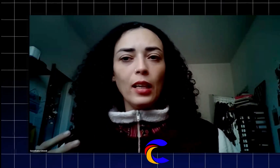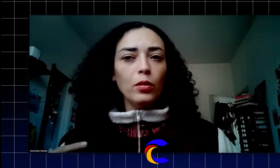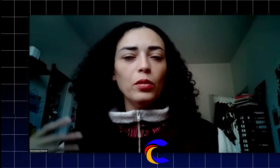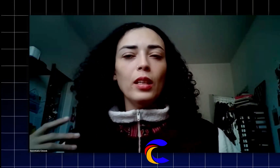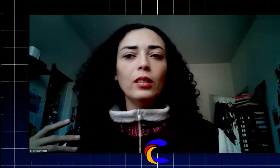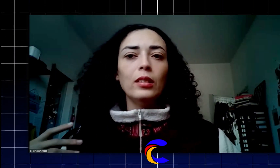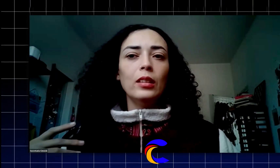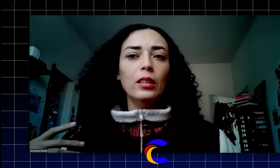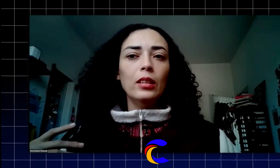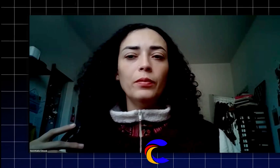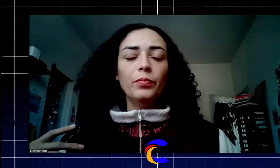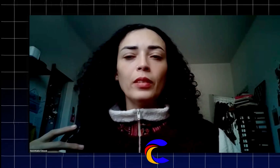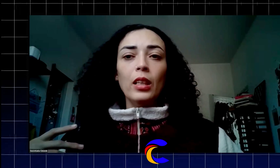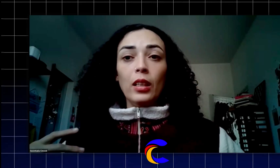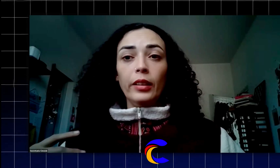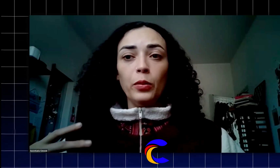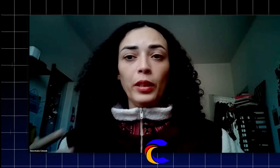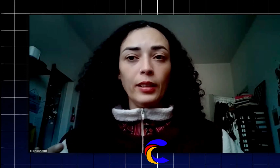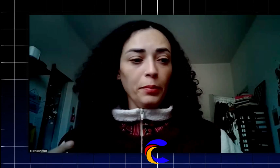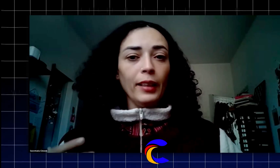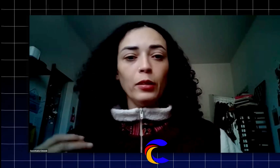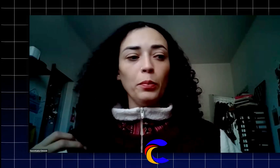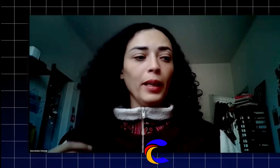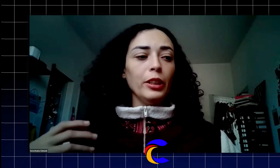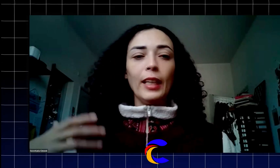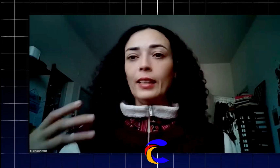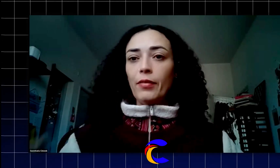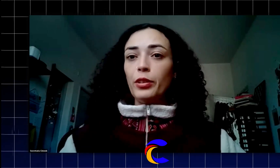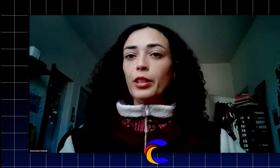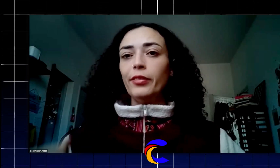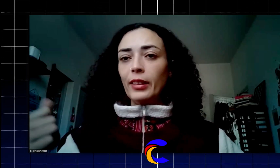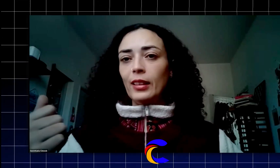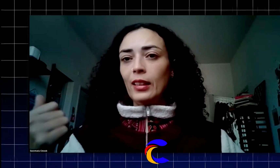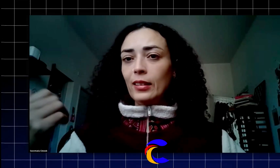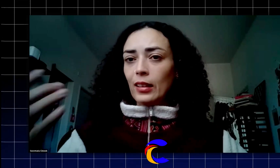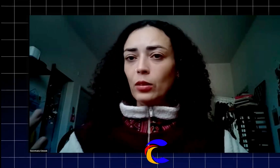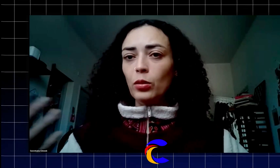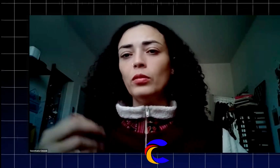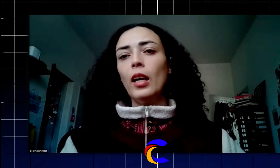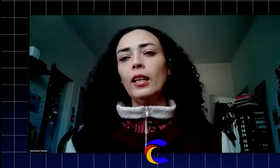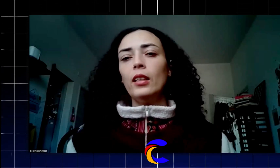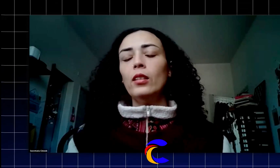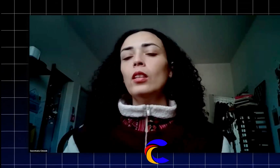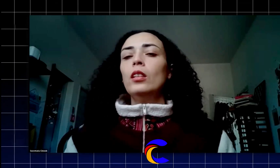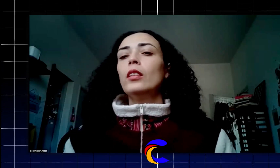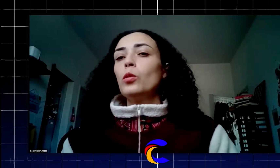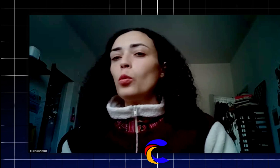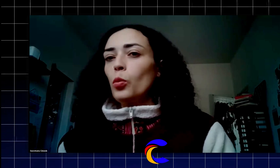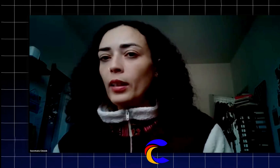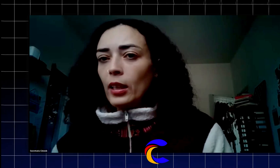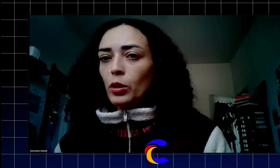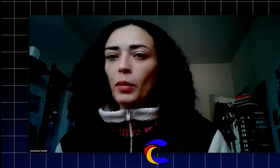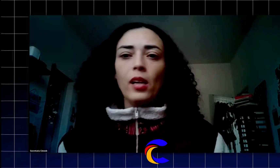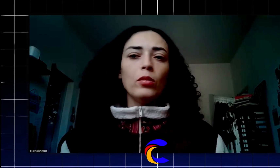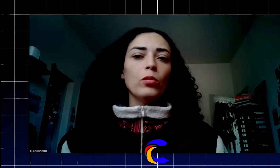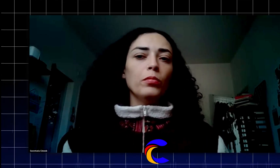vou trazendo esse conhecimento para chegar até vocês, facilitando aí, tanto